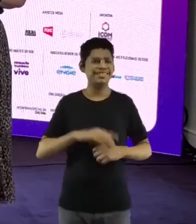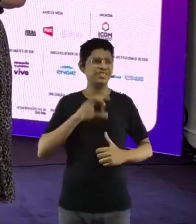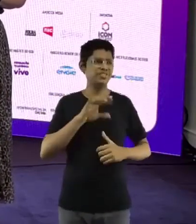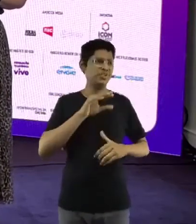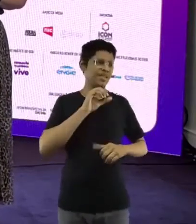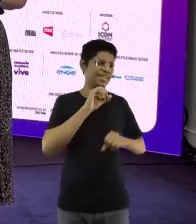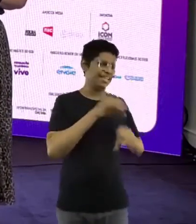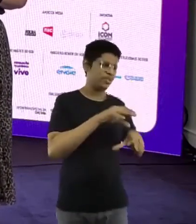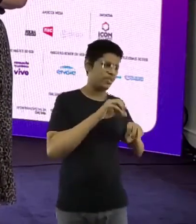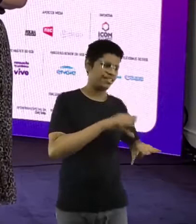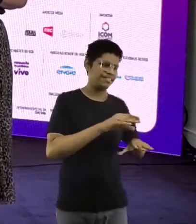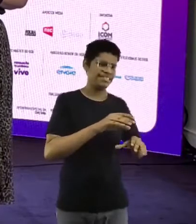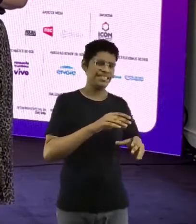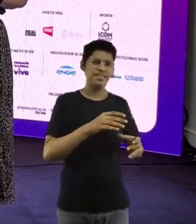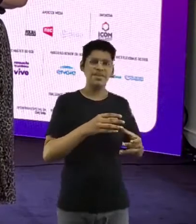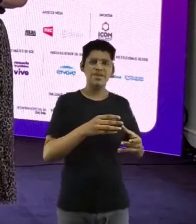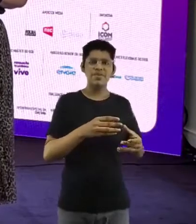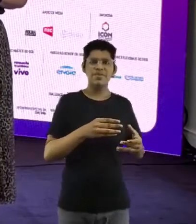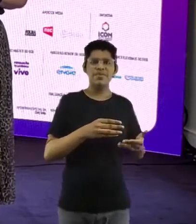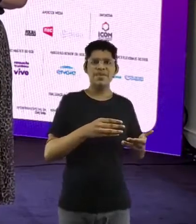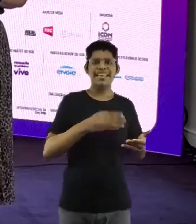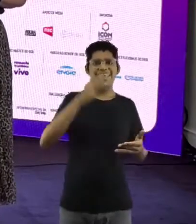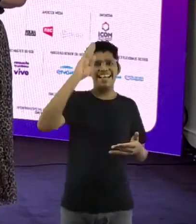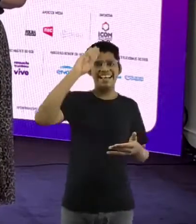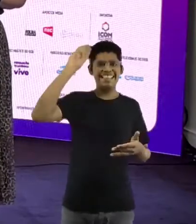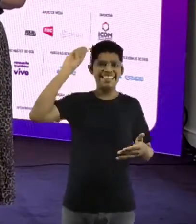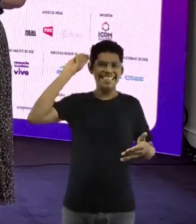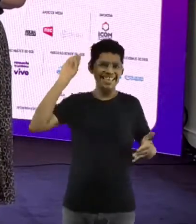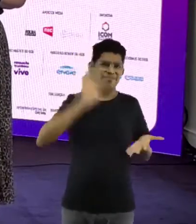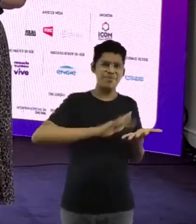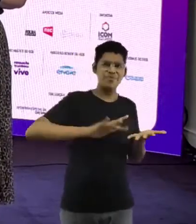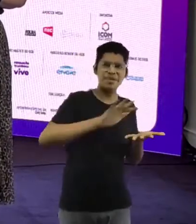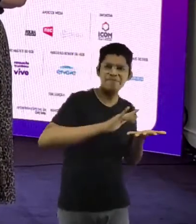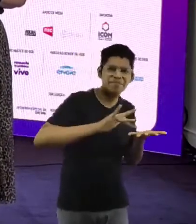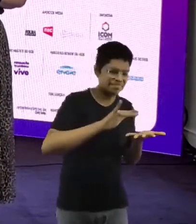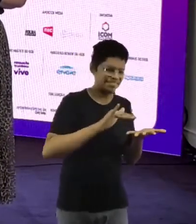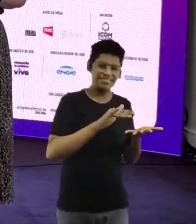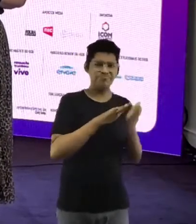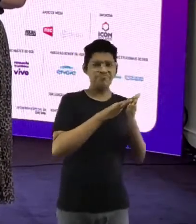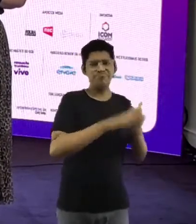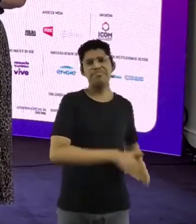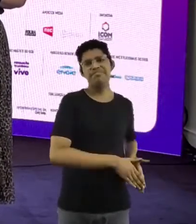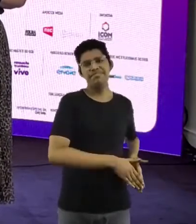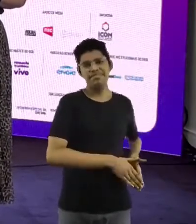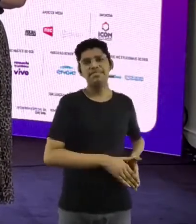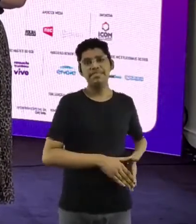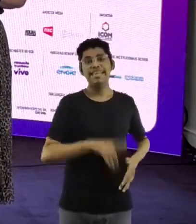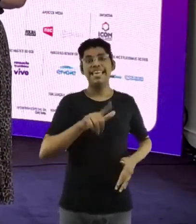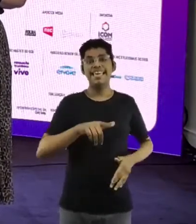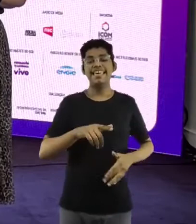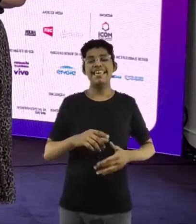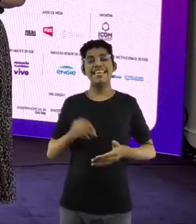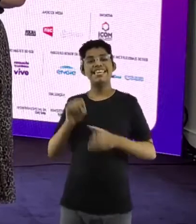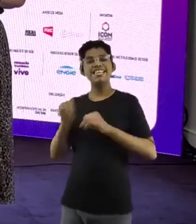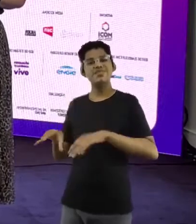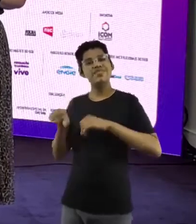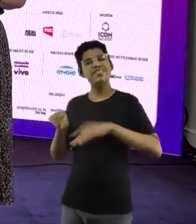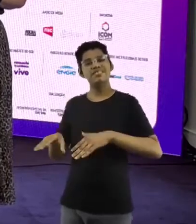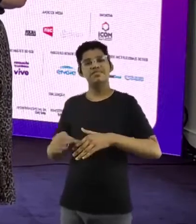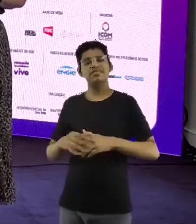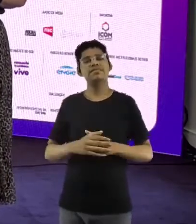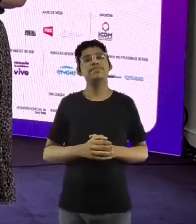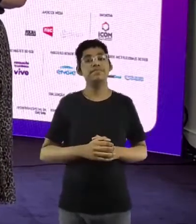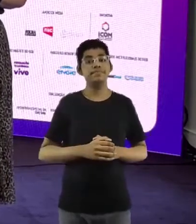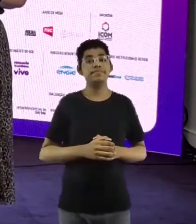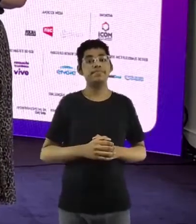sentido de alfabetização, palavra que nós nem gostamos, por isso nós falamos de educação e de fluência. Nós estamos falando de você